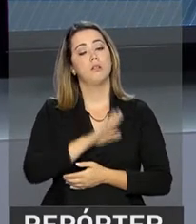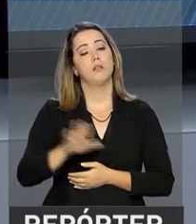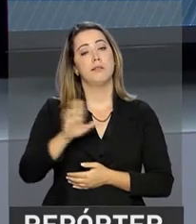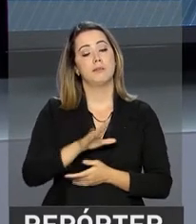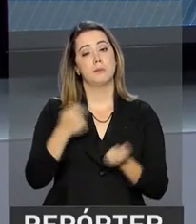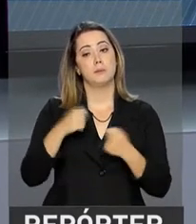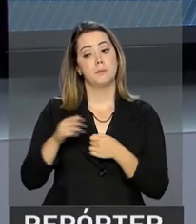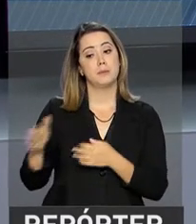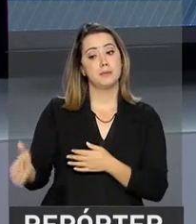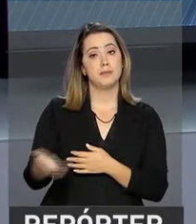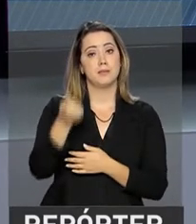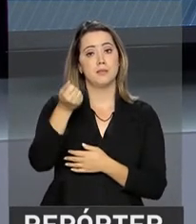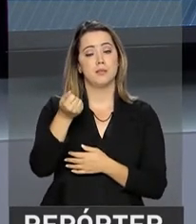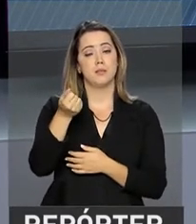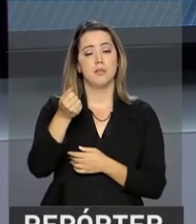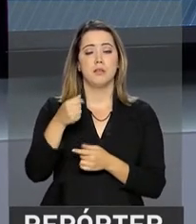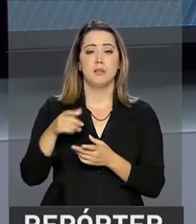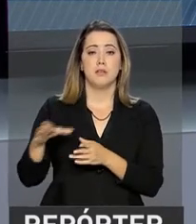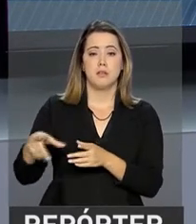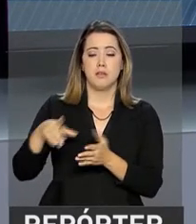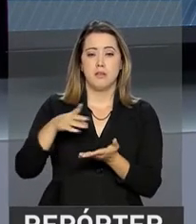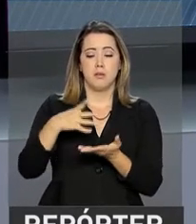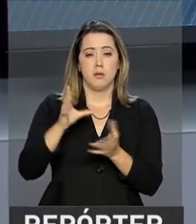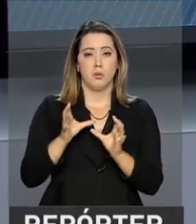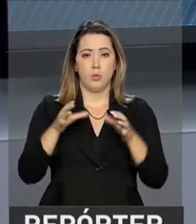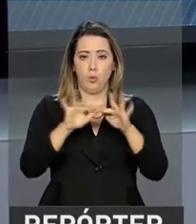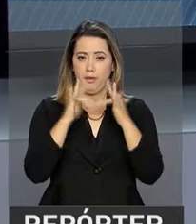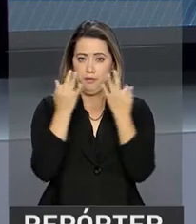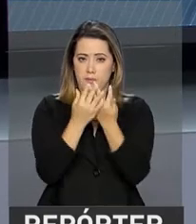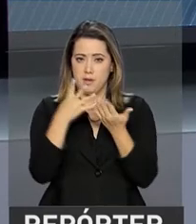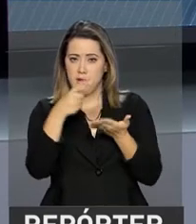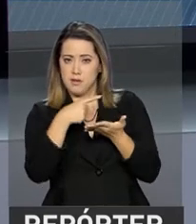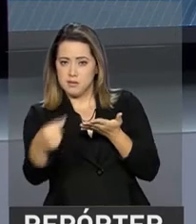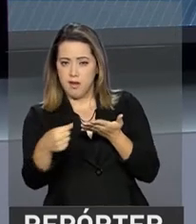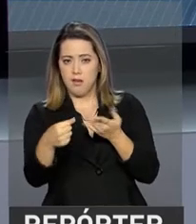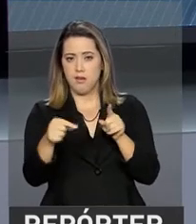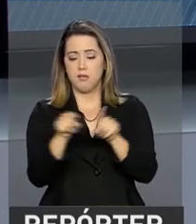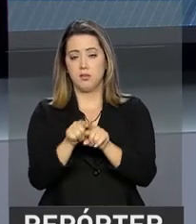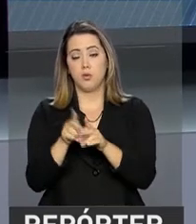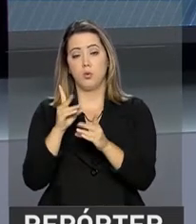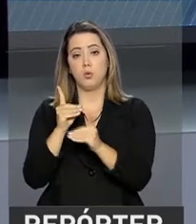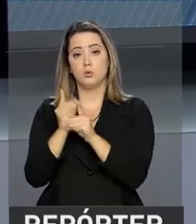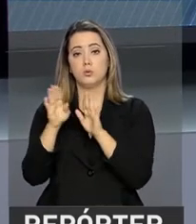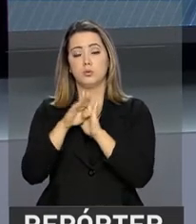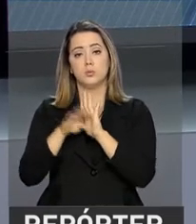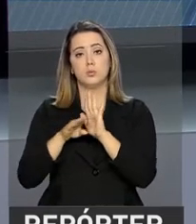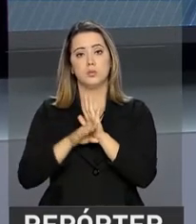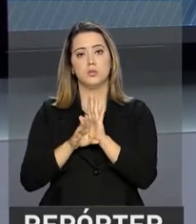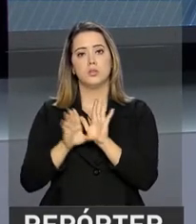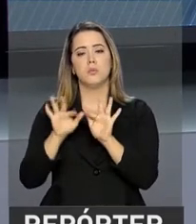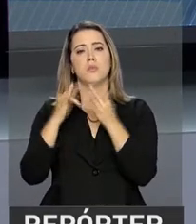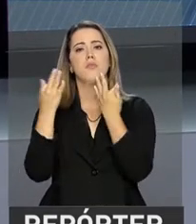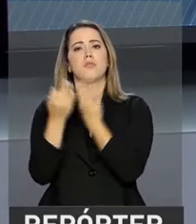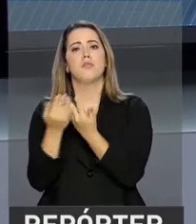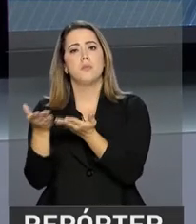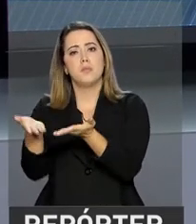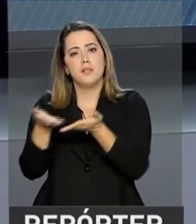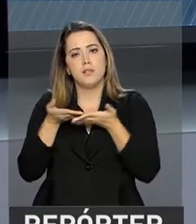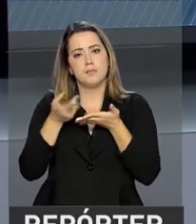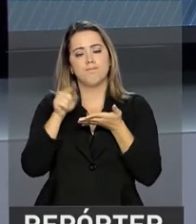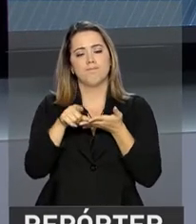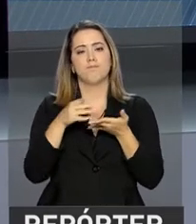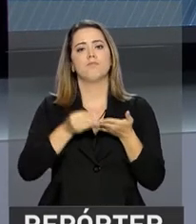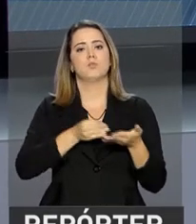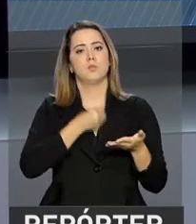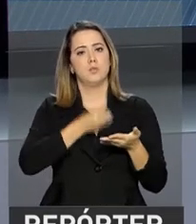da família por situações de violência encontram no programa Família Acolhedora uma chance de uma vida mais digna e que pode